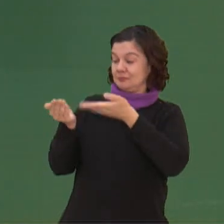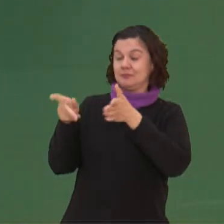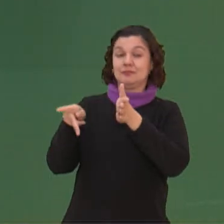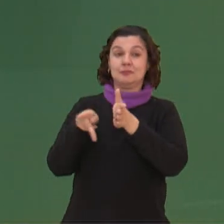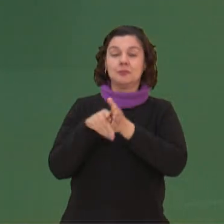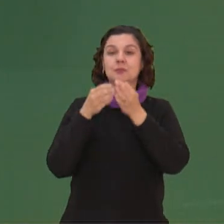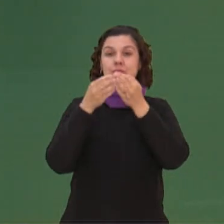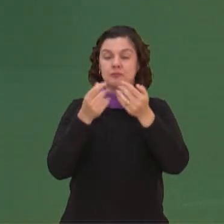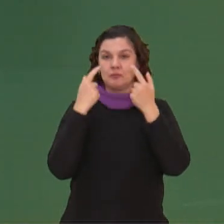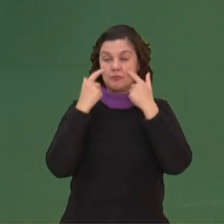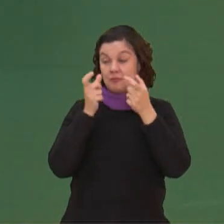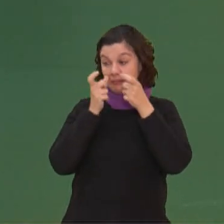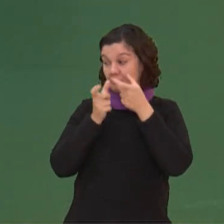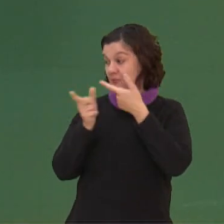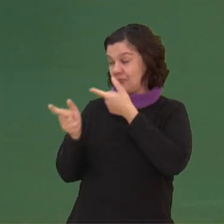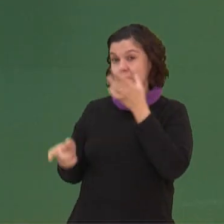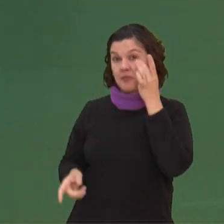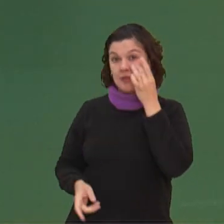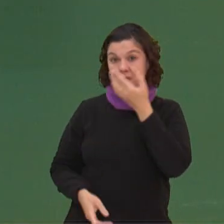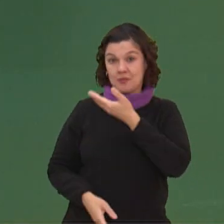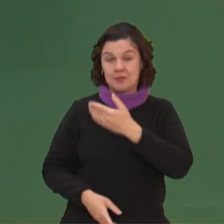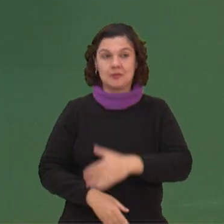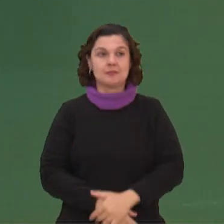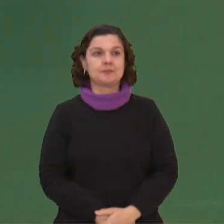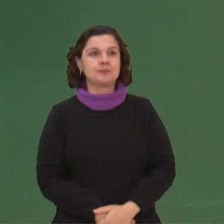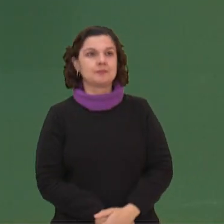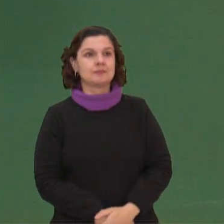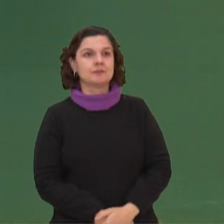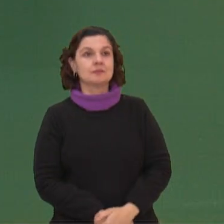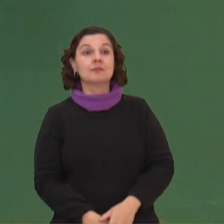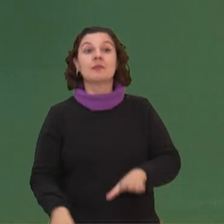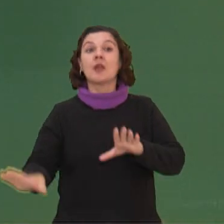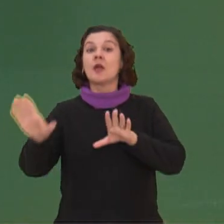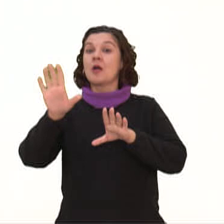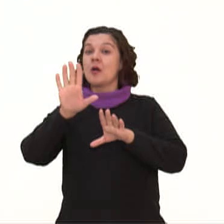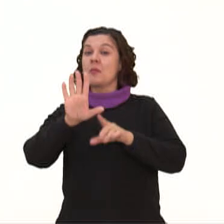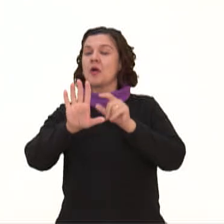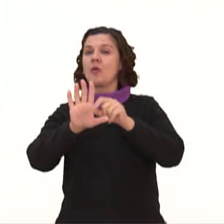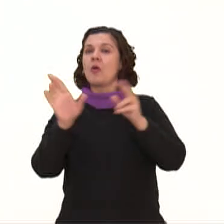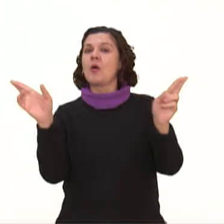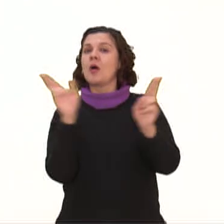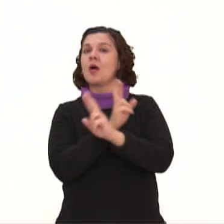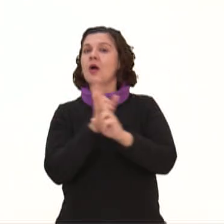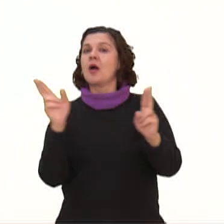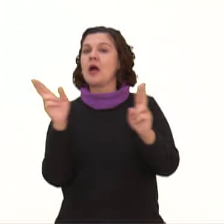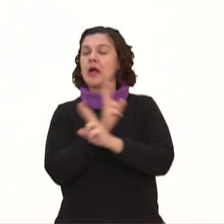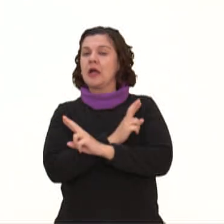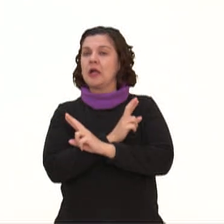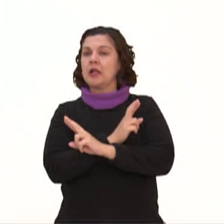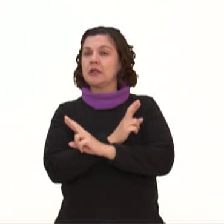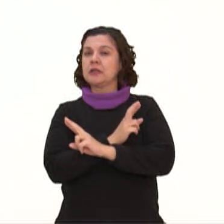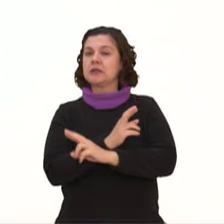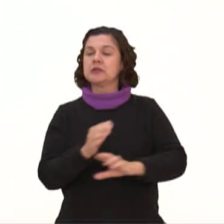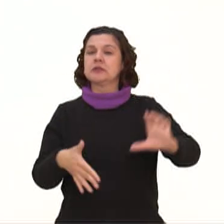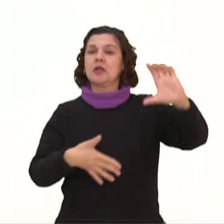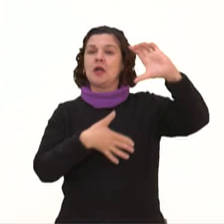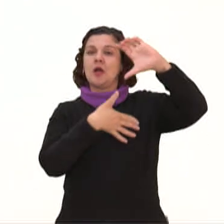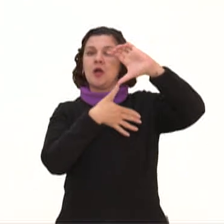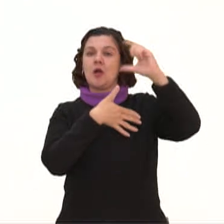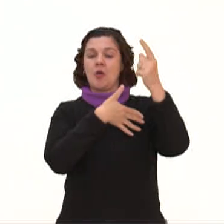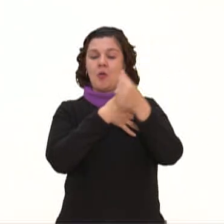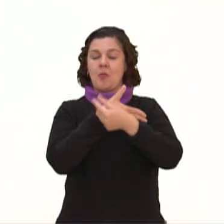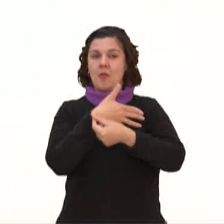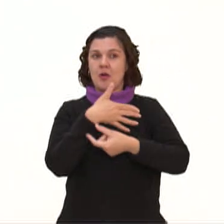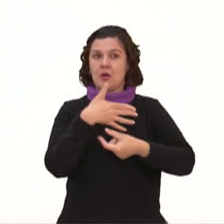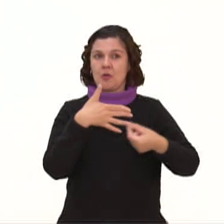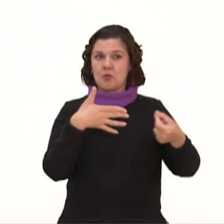o navio nesta imagem. Muito bem, mas qual a relação do Mercosul com a União Europeia? Vamos lá,